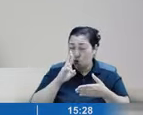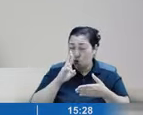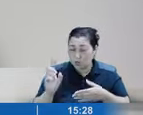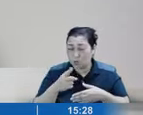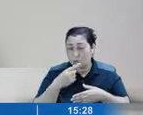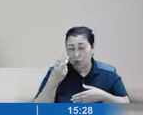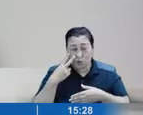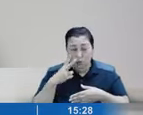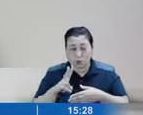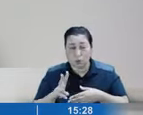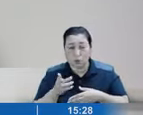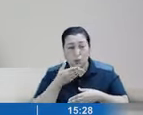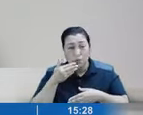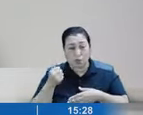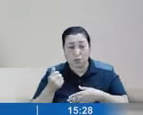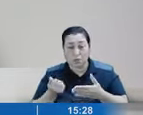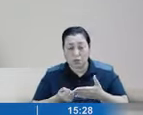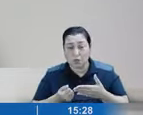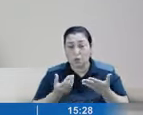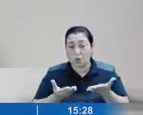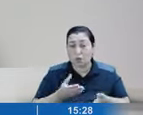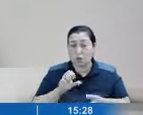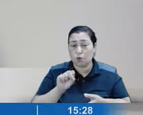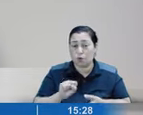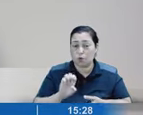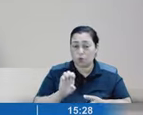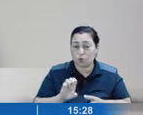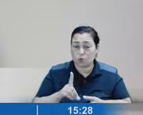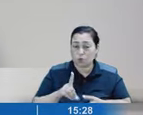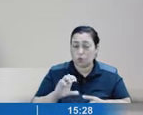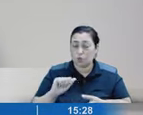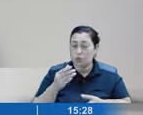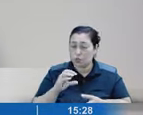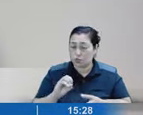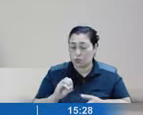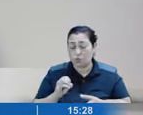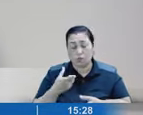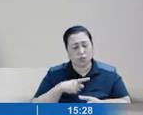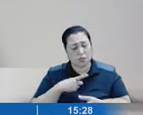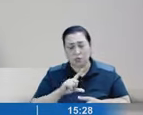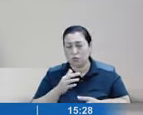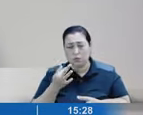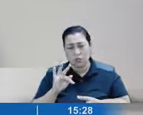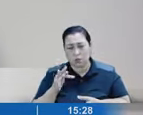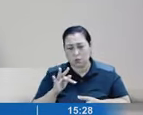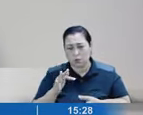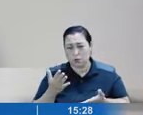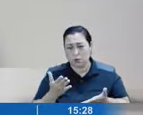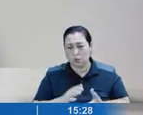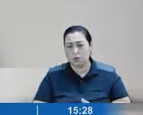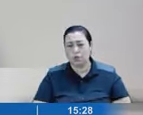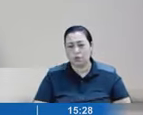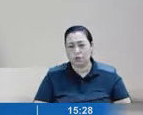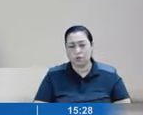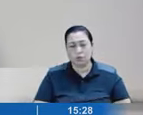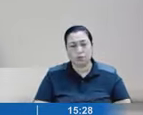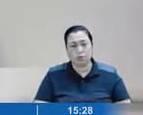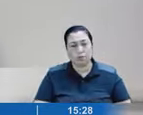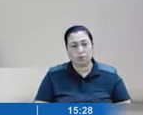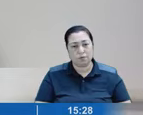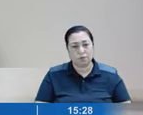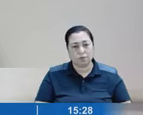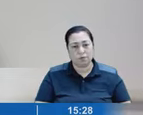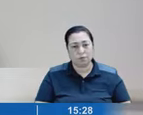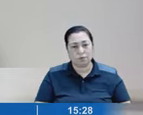achar pólipo, é melhor com a sedação. Então, ele não tem dor, realmente é um exame indolor, né? Cara, deixa eu te fazer uma